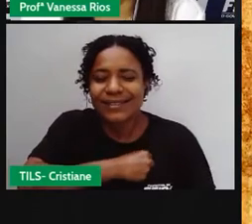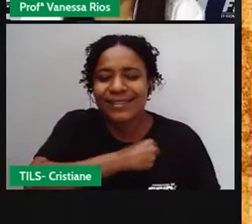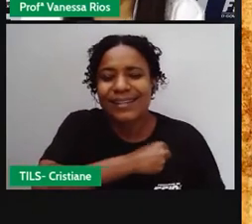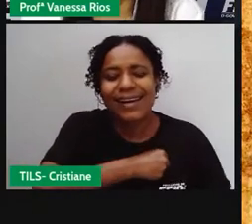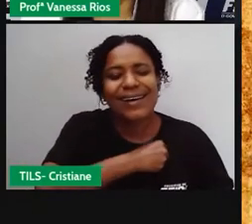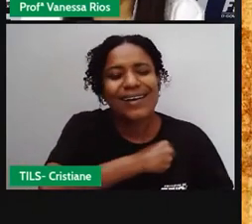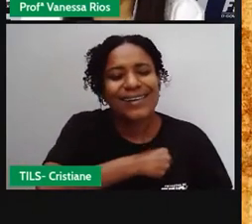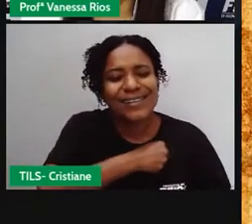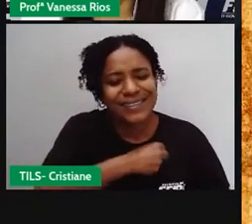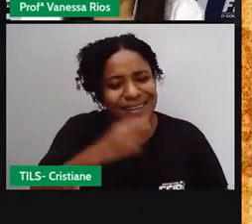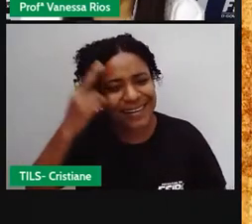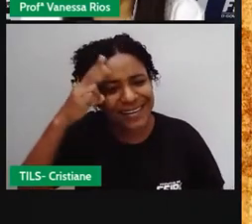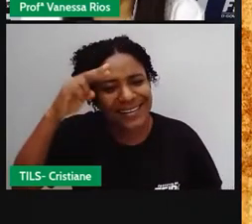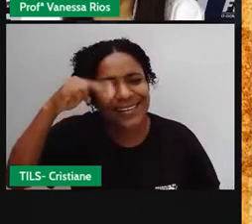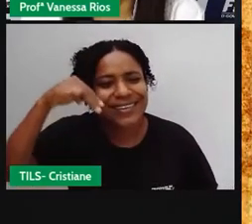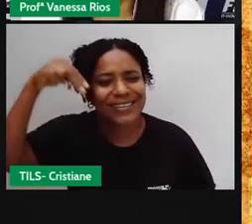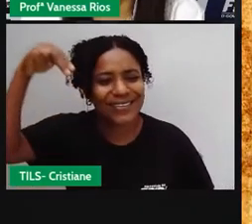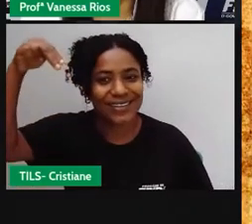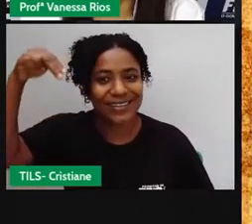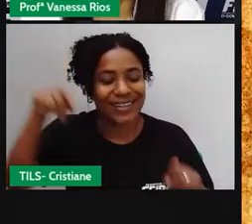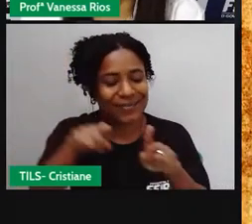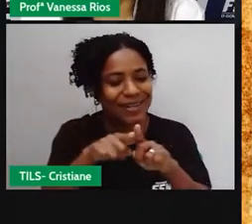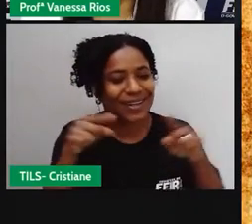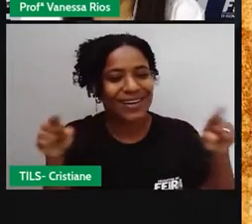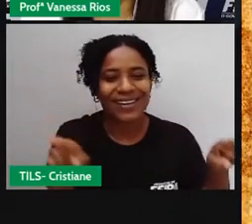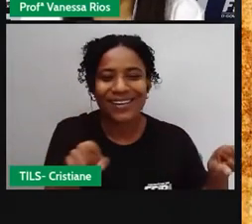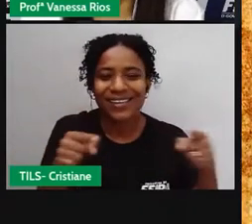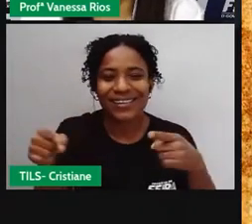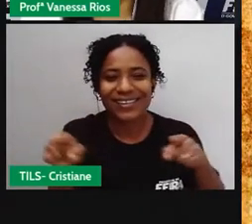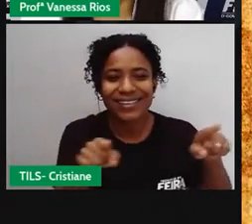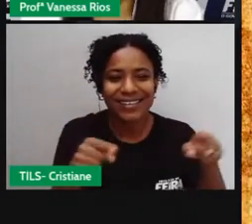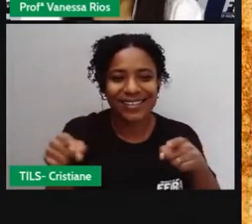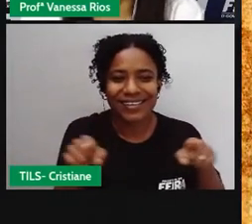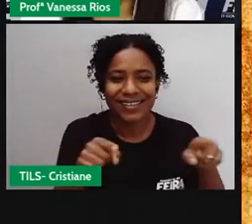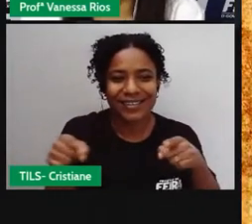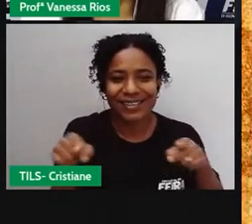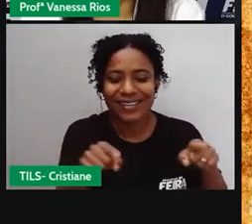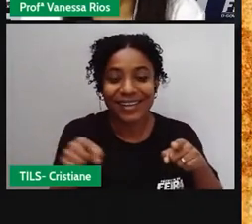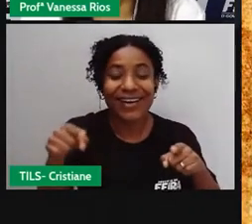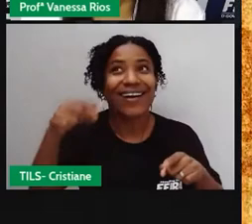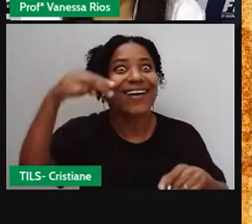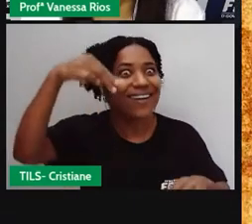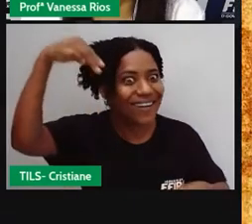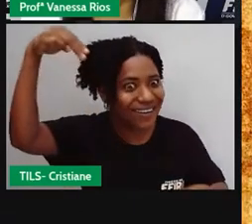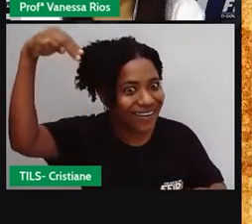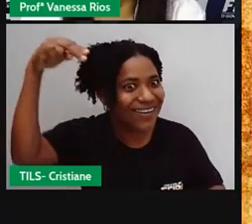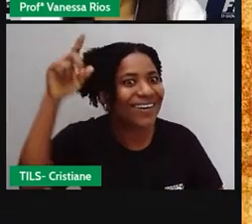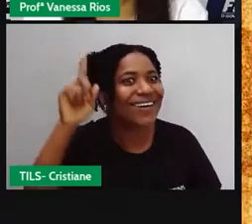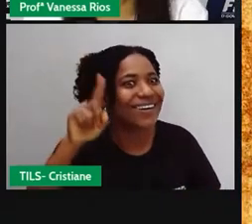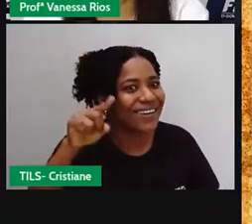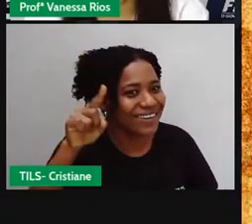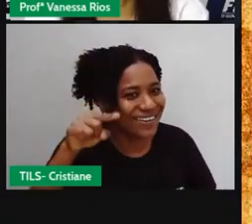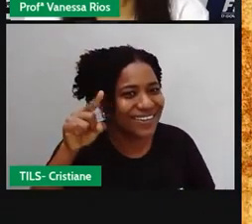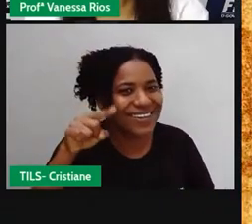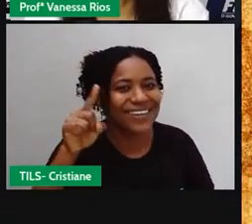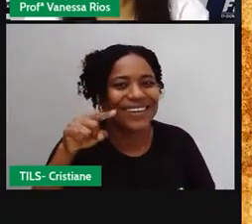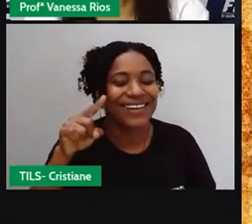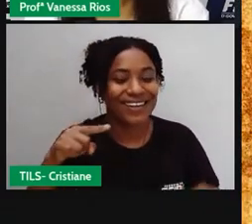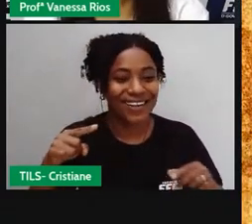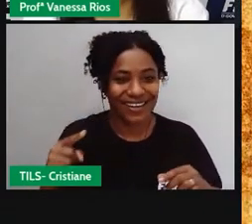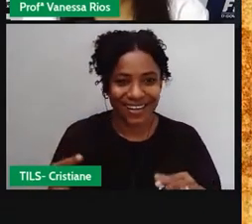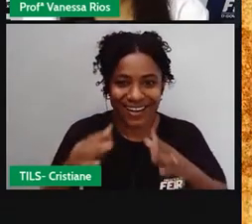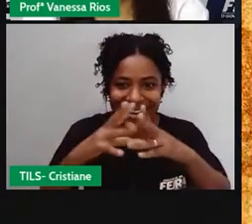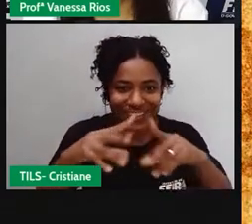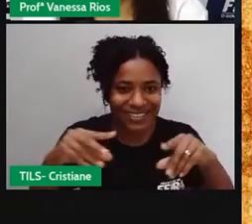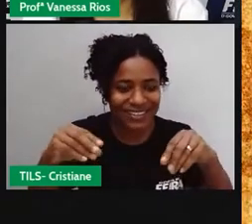sentir. E a música só conhecia quem era nordestino. E foi aí que as terras começaram a aparecer